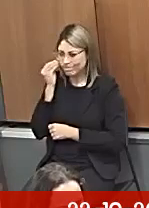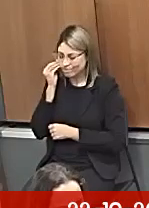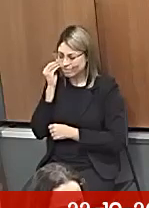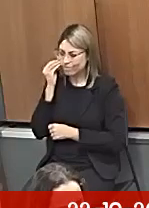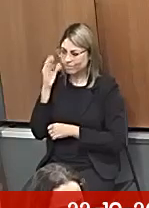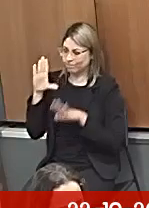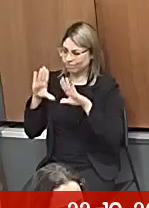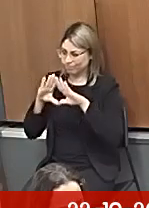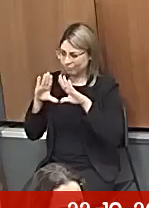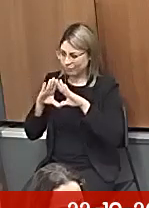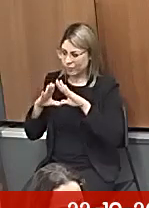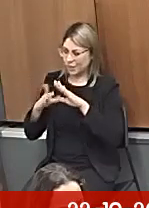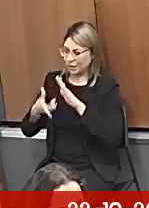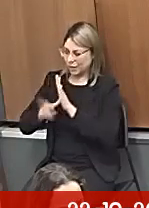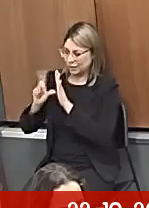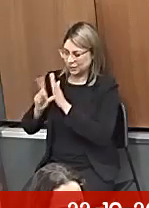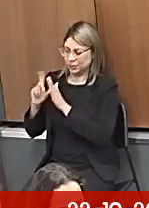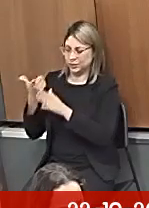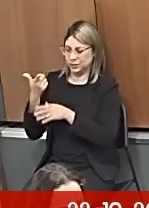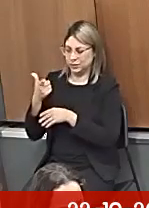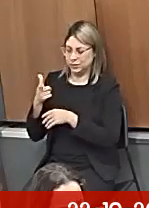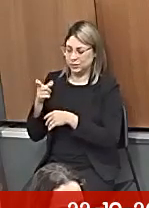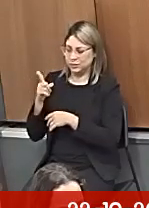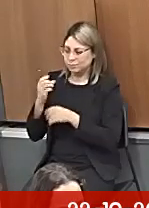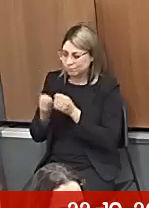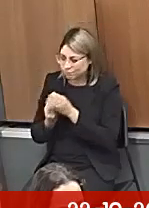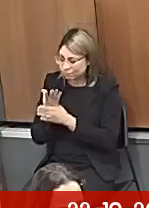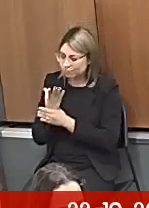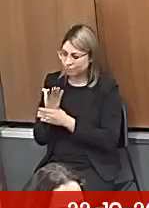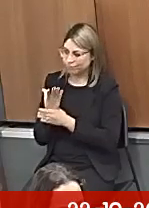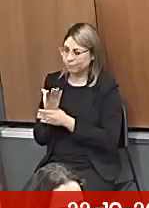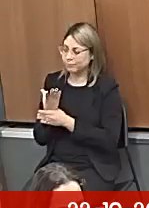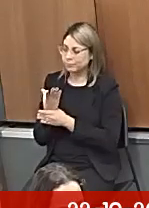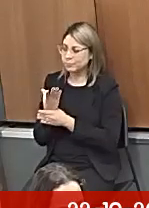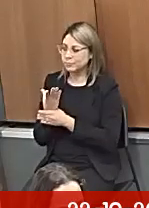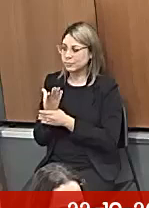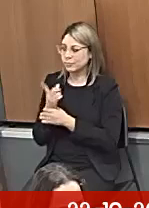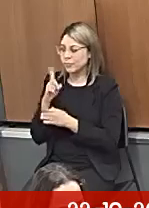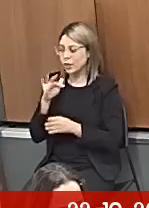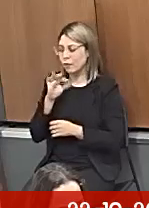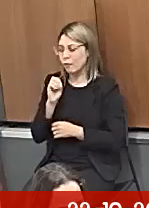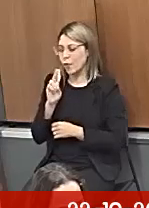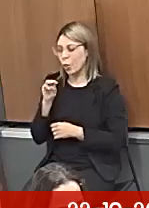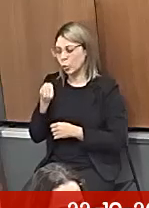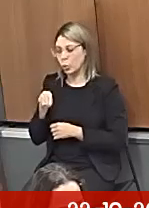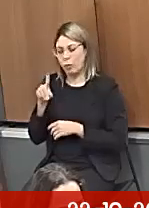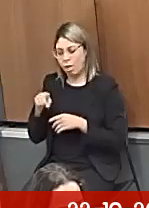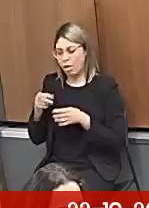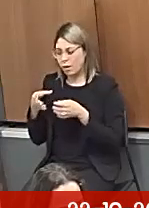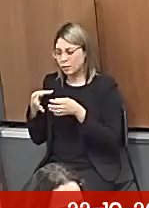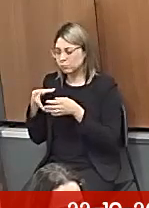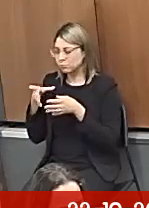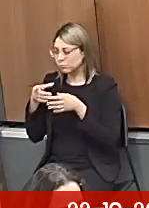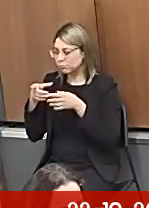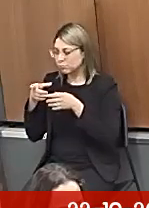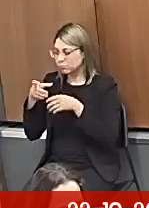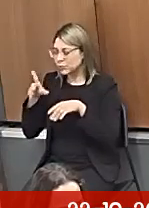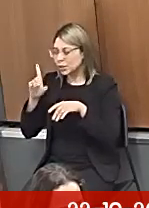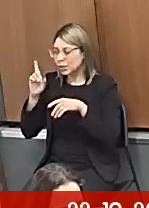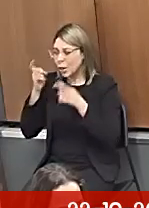quem das outras gestões sabem disso, a implementação de um fórum, que seja um fórum multidisciplinar,